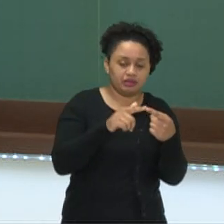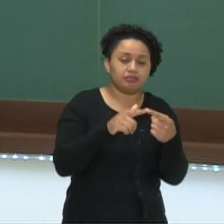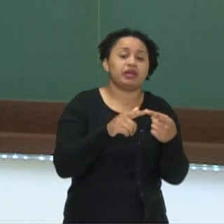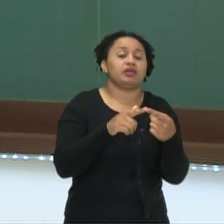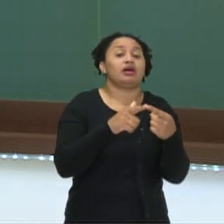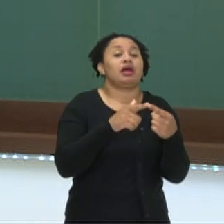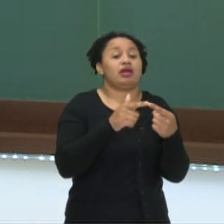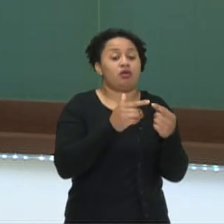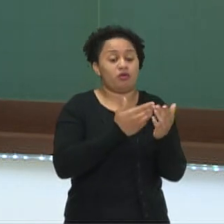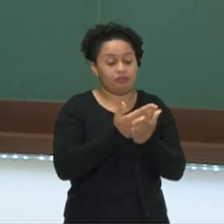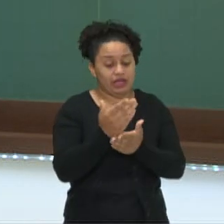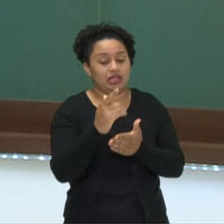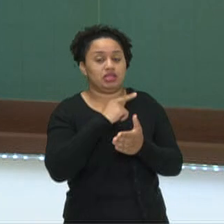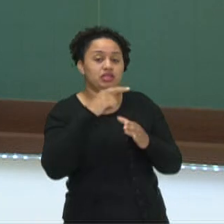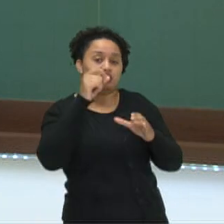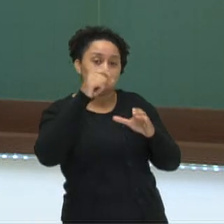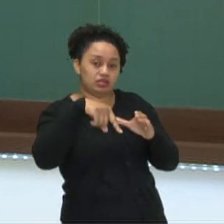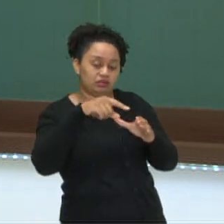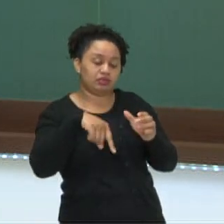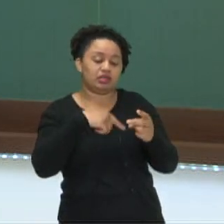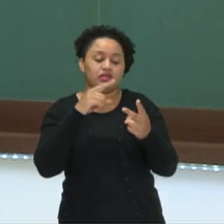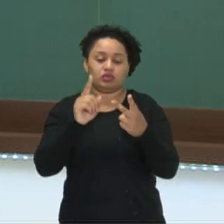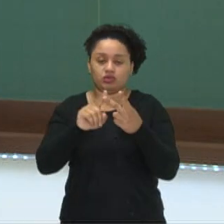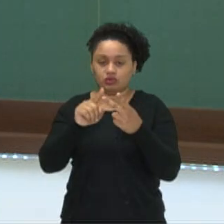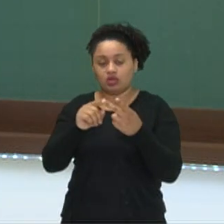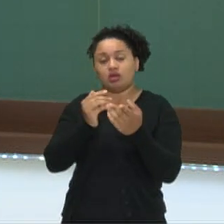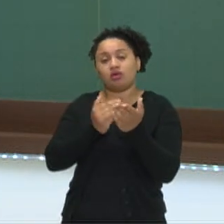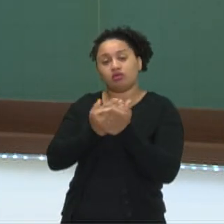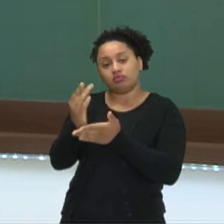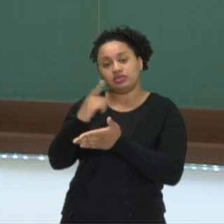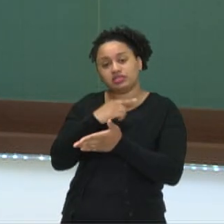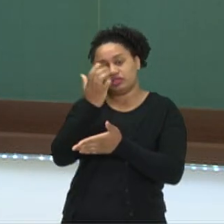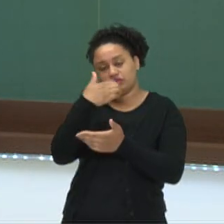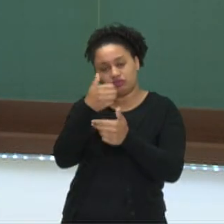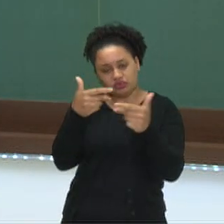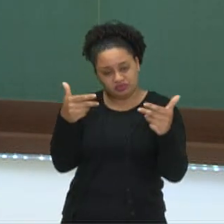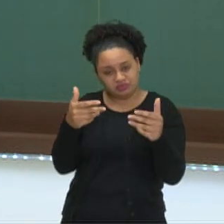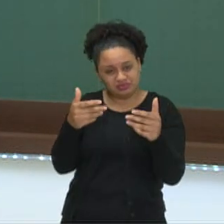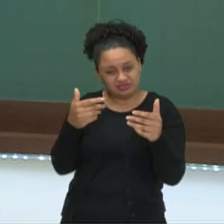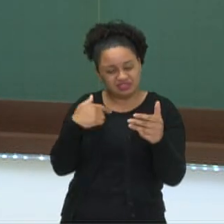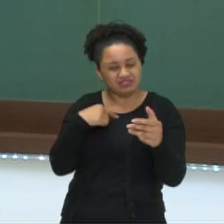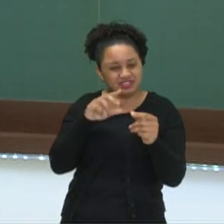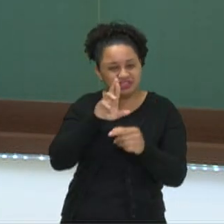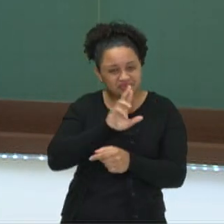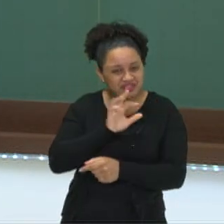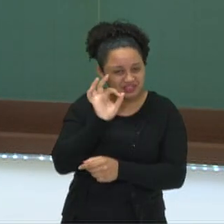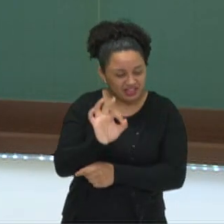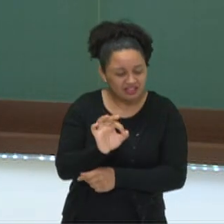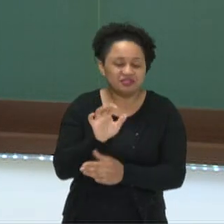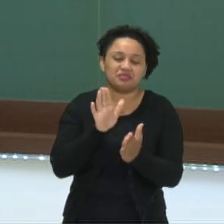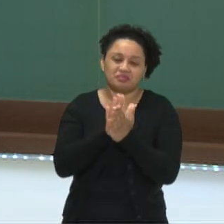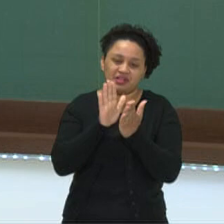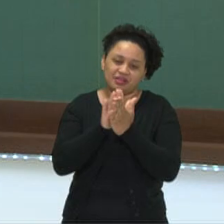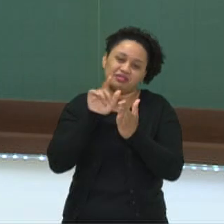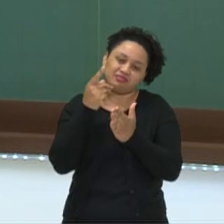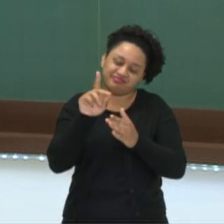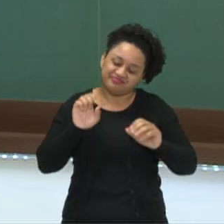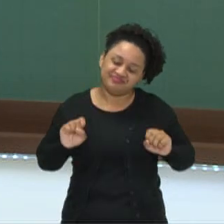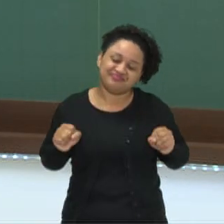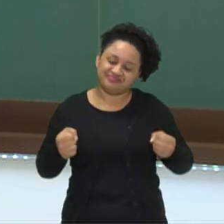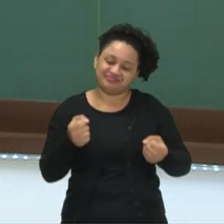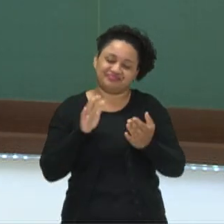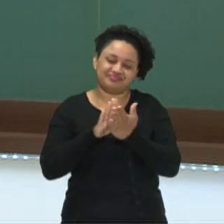A e formação do fruto no esquema B. Fez desse jeito? Parabéns, viu? Parabéns pela sua dedicação.